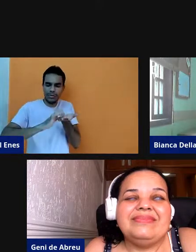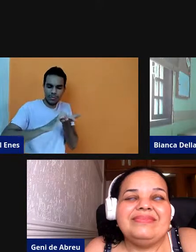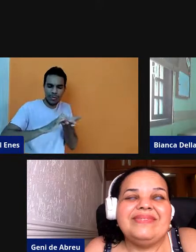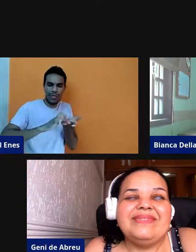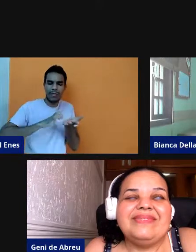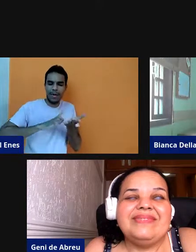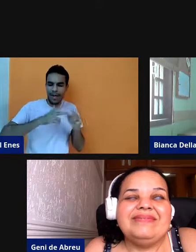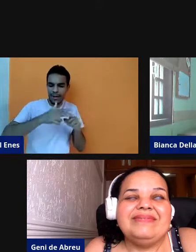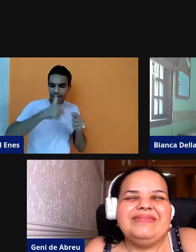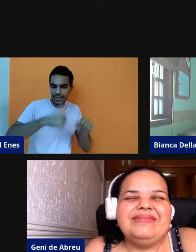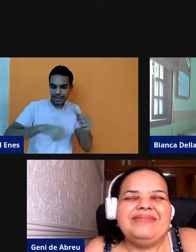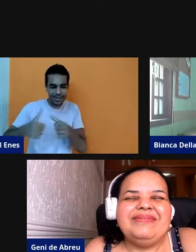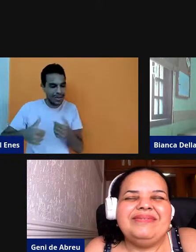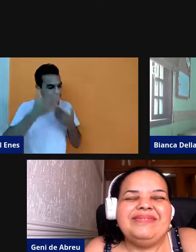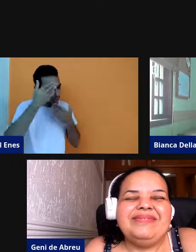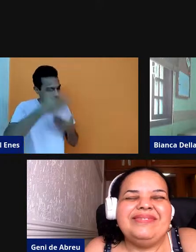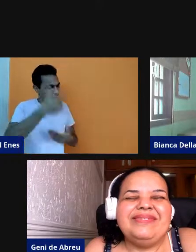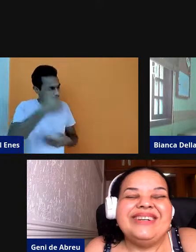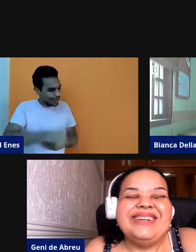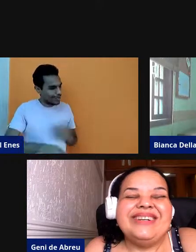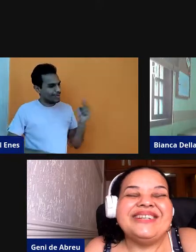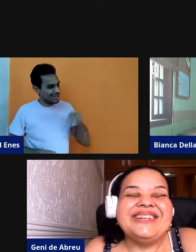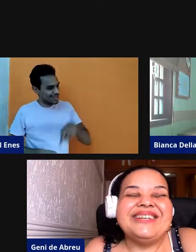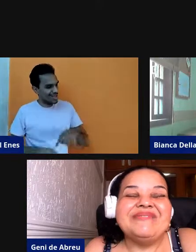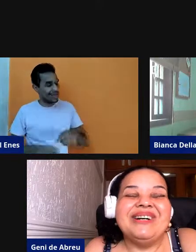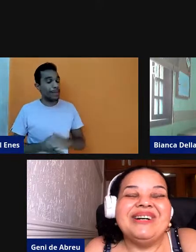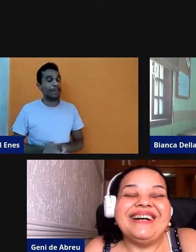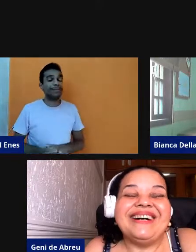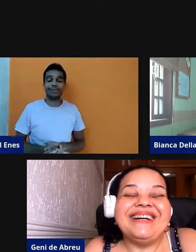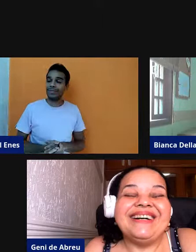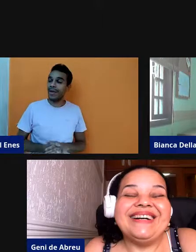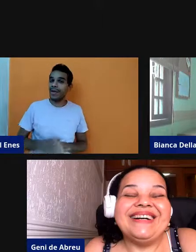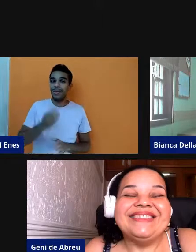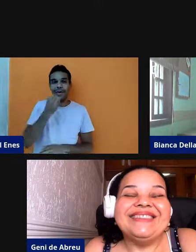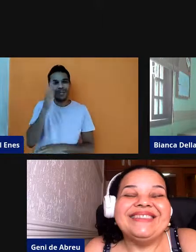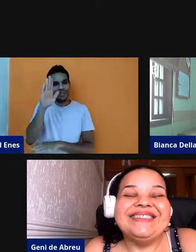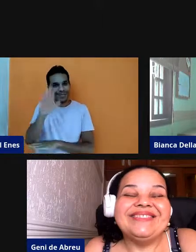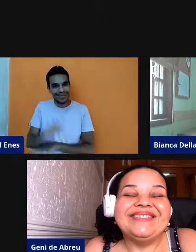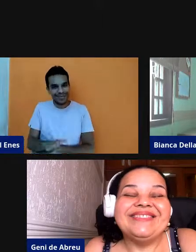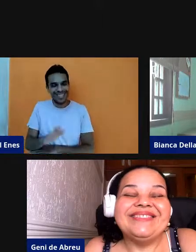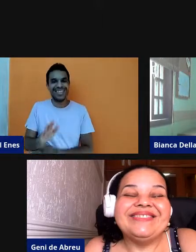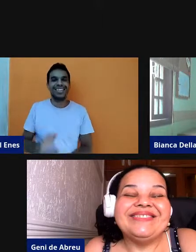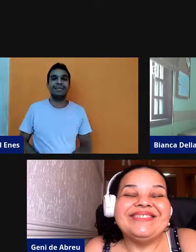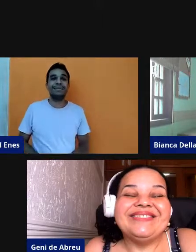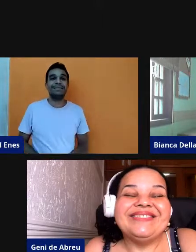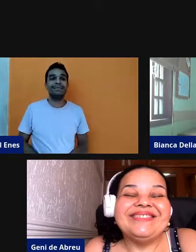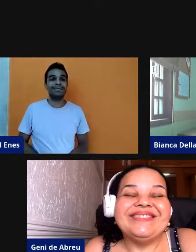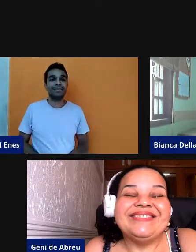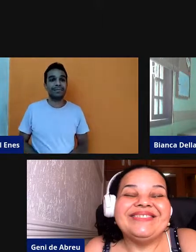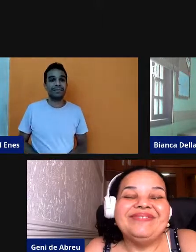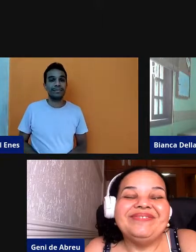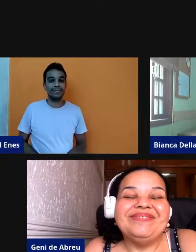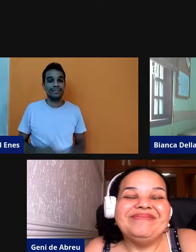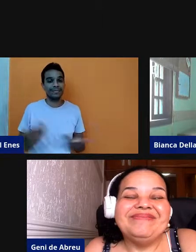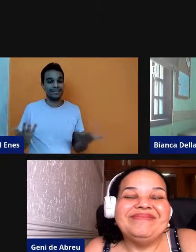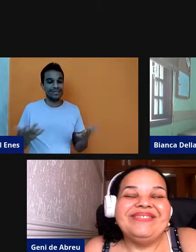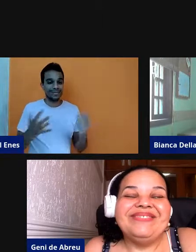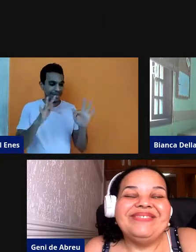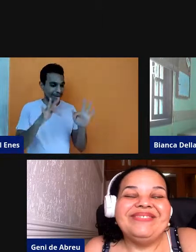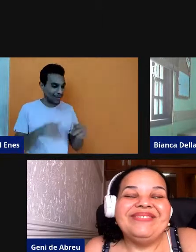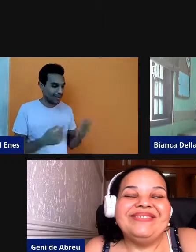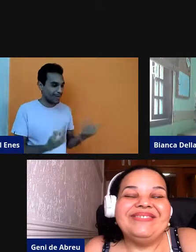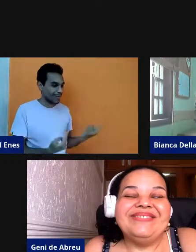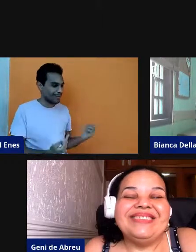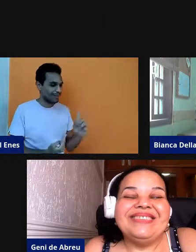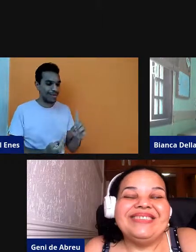novo conosco. Oi, gente, boa tarde. E por fim, mas não menos